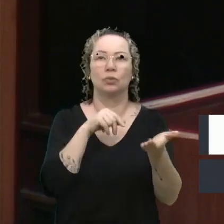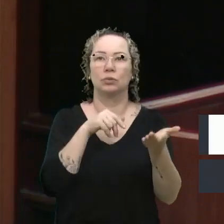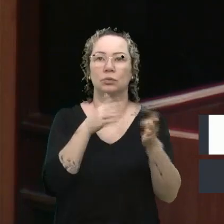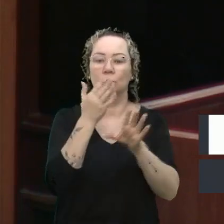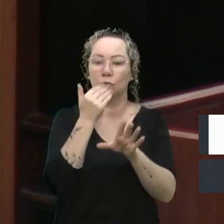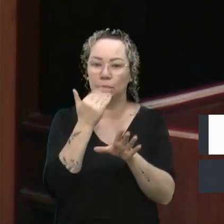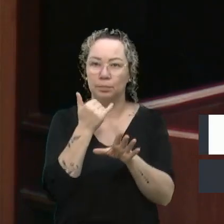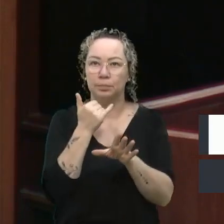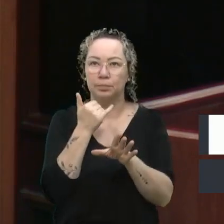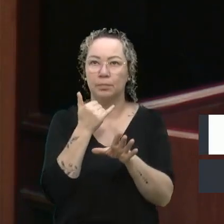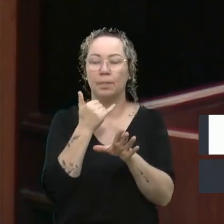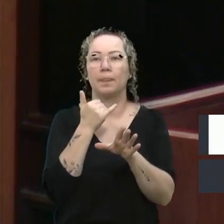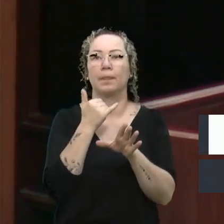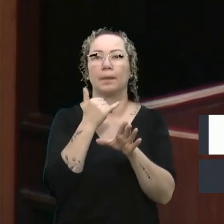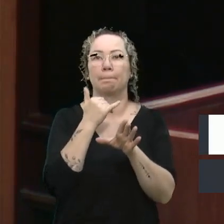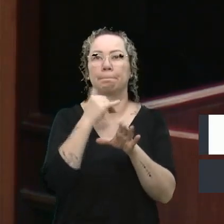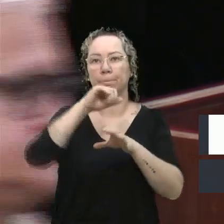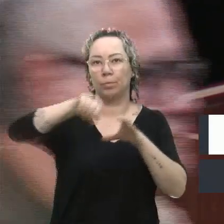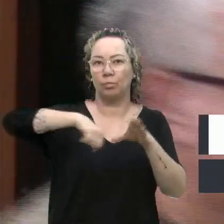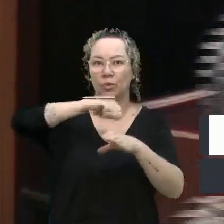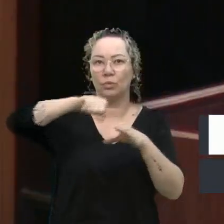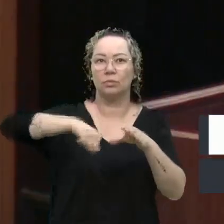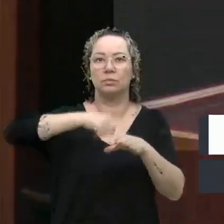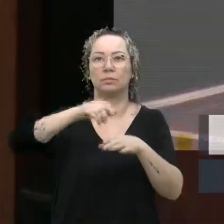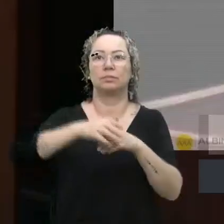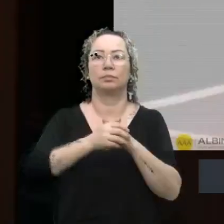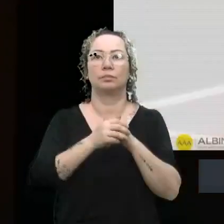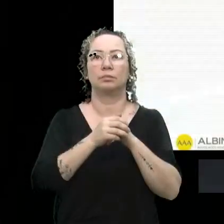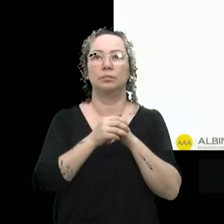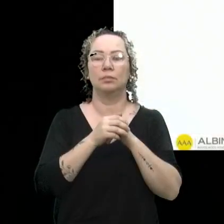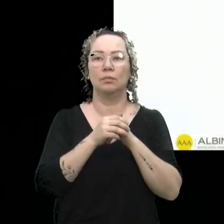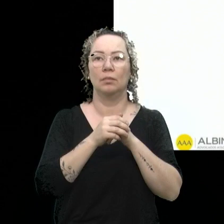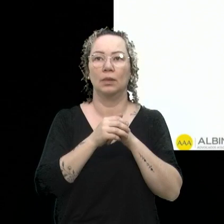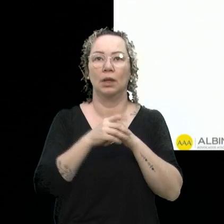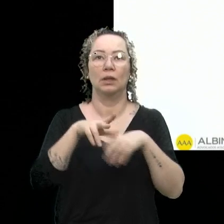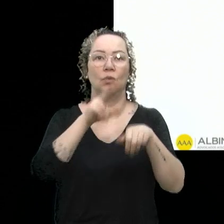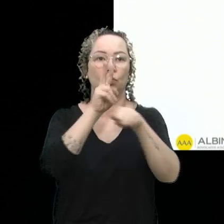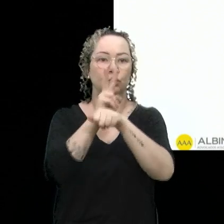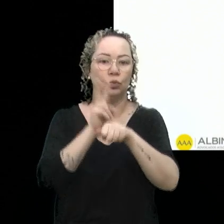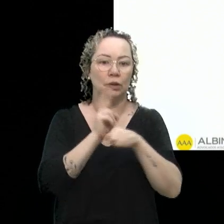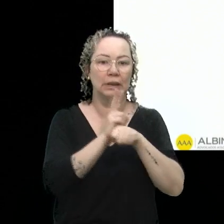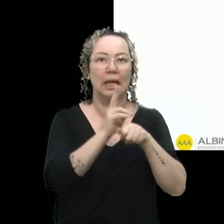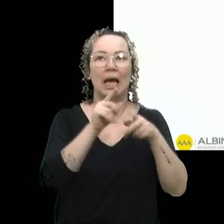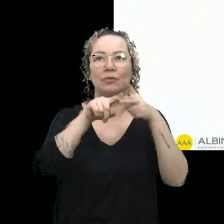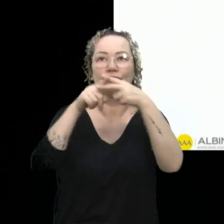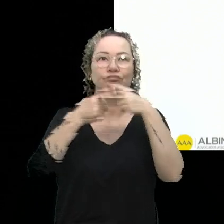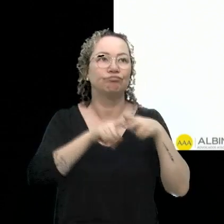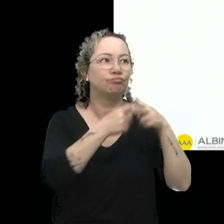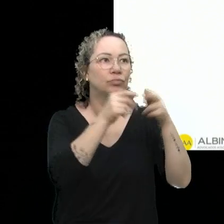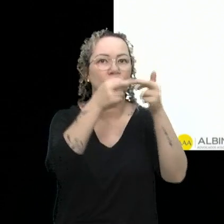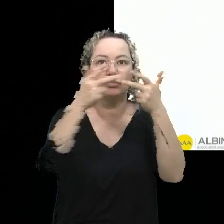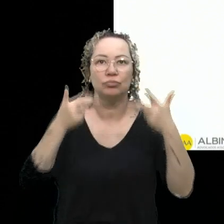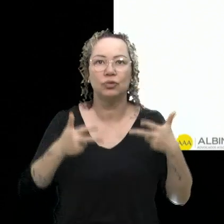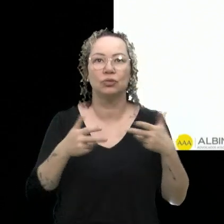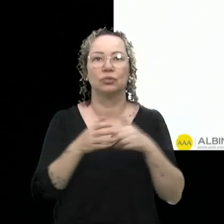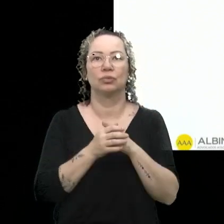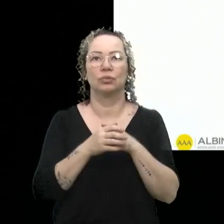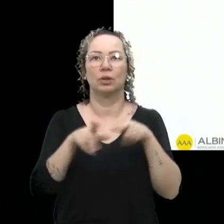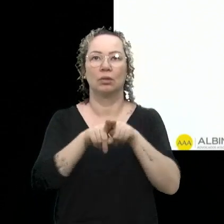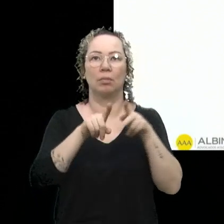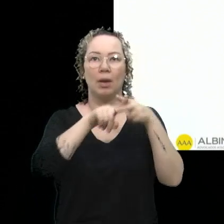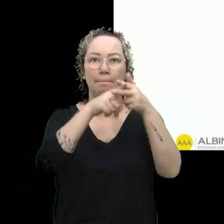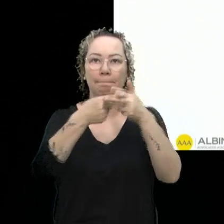seriam as merendeiras, a manutenção predial, que isso é muito importante, e dos equipamentos, a manutenção